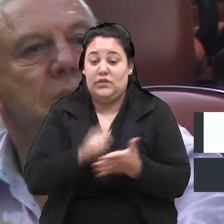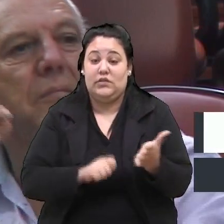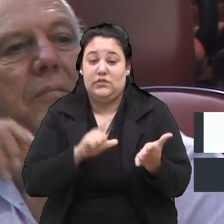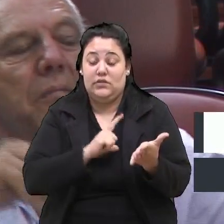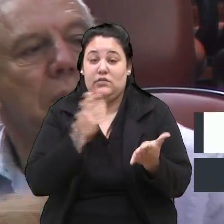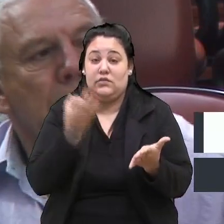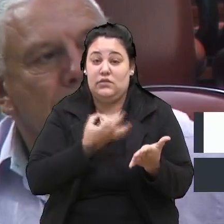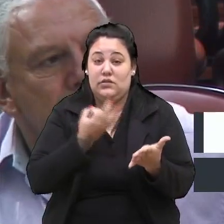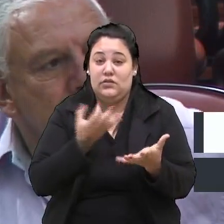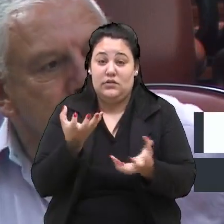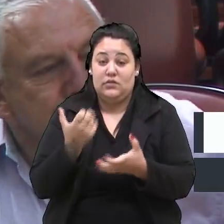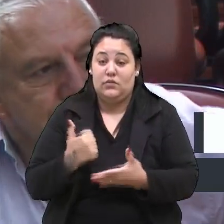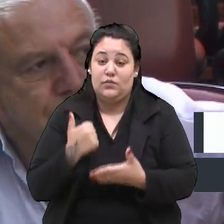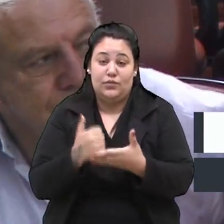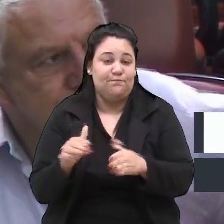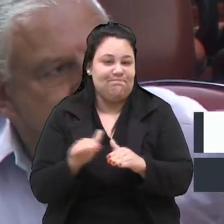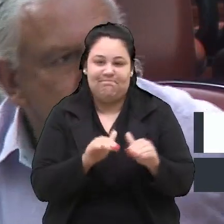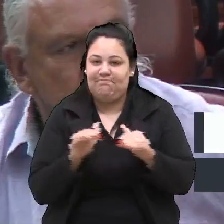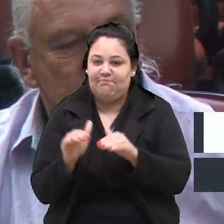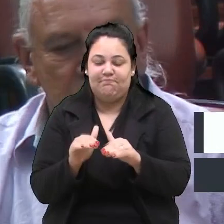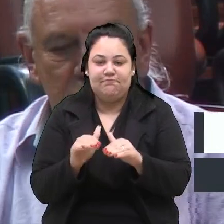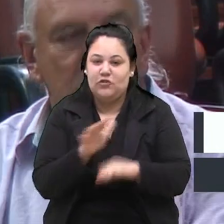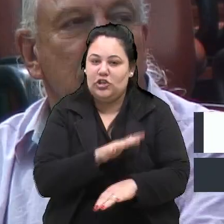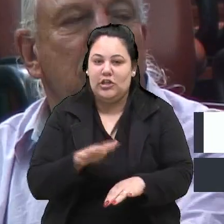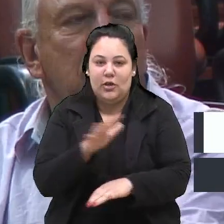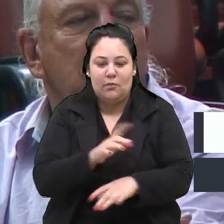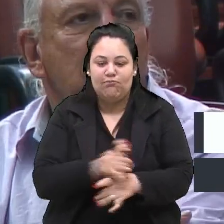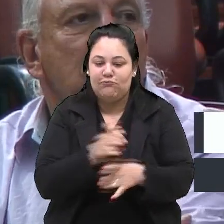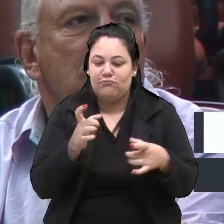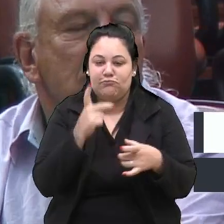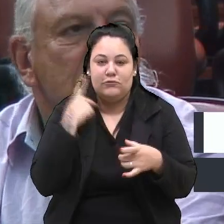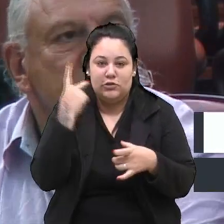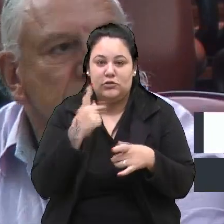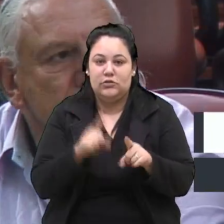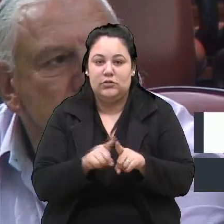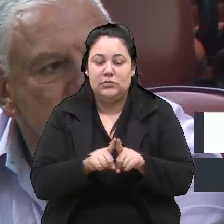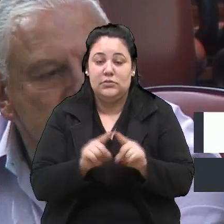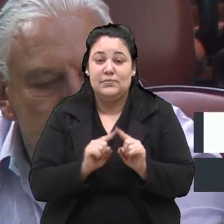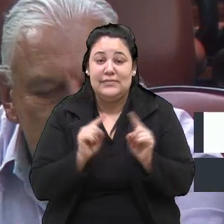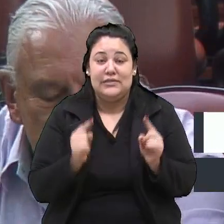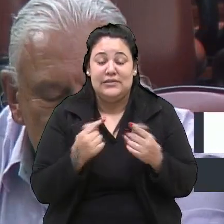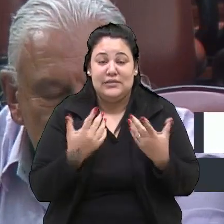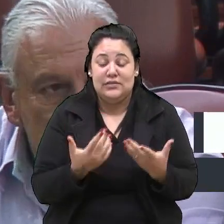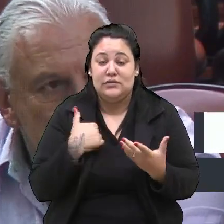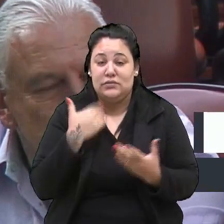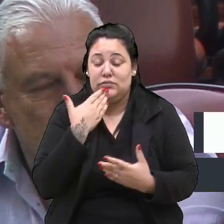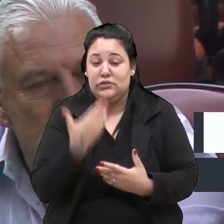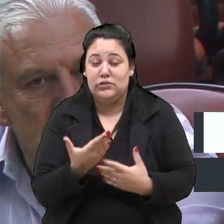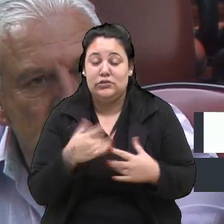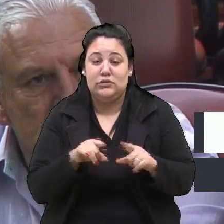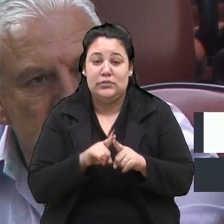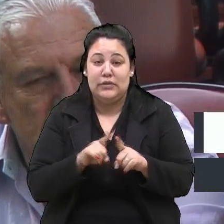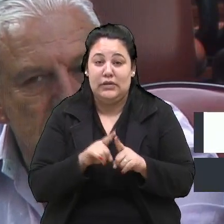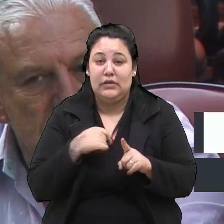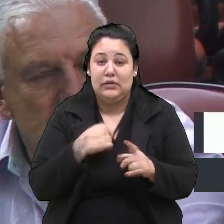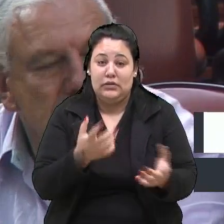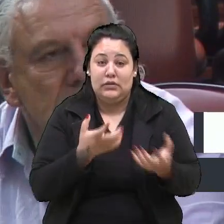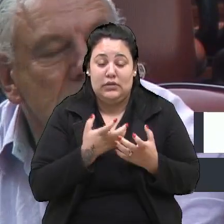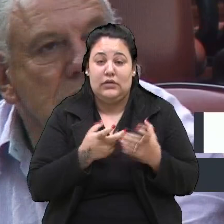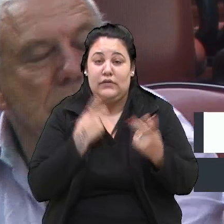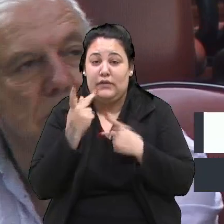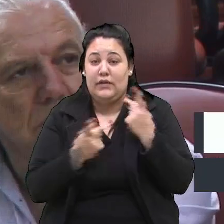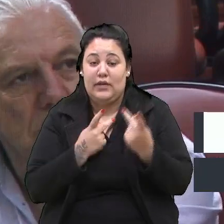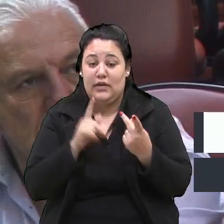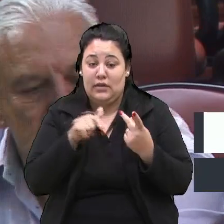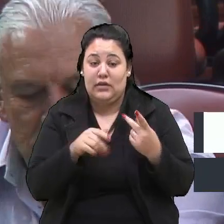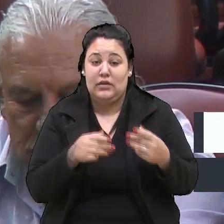é o apoio unânime, né, da grande maioria dos vereadores, mas foi solicitada, e aqui eu quero dizer que essa